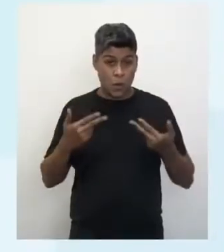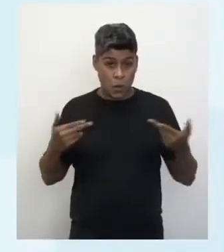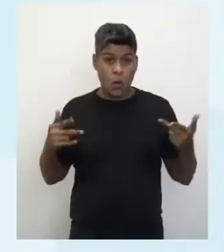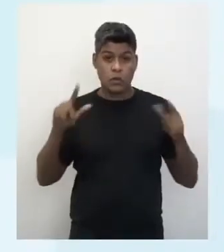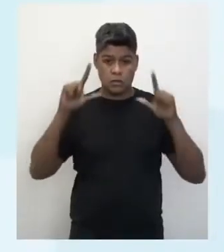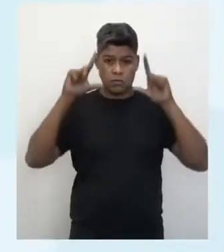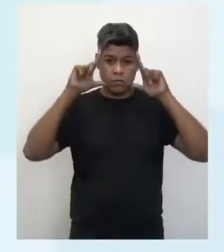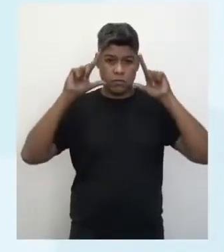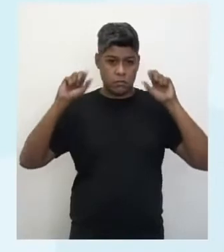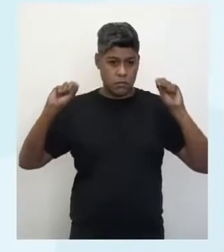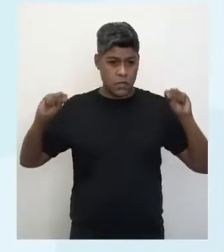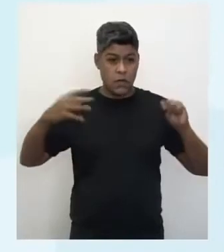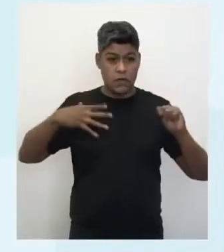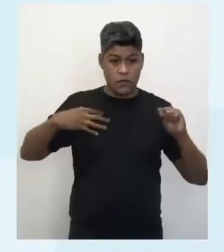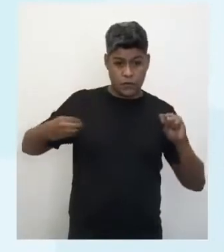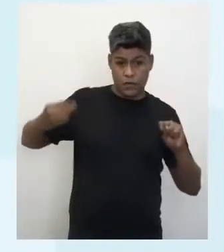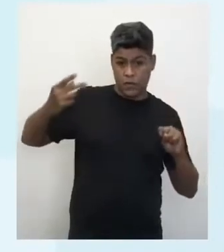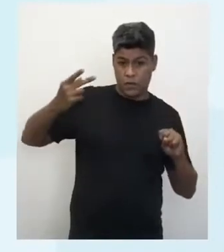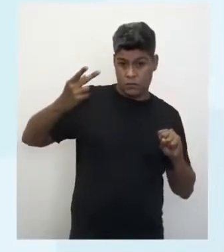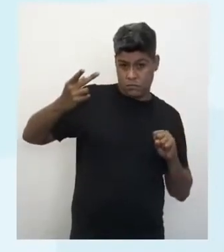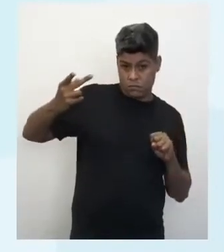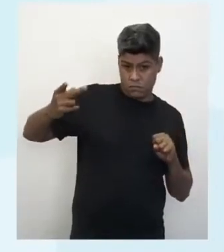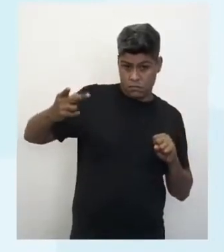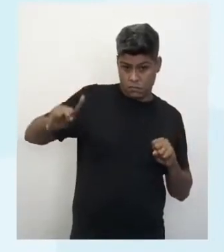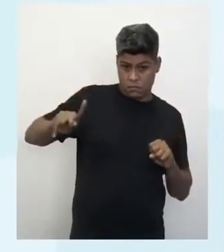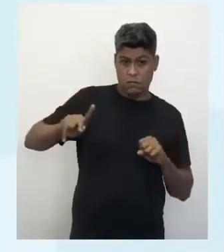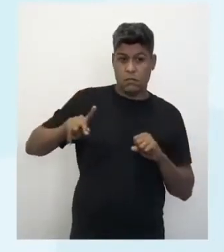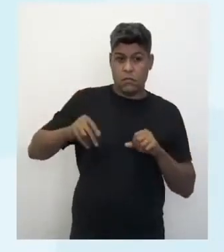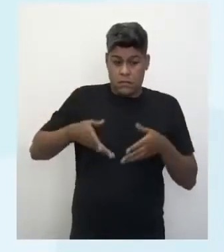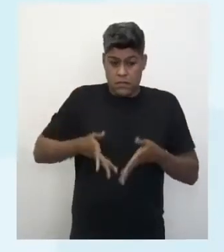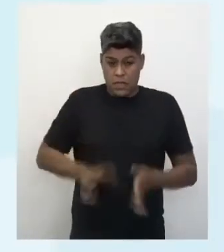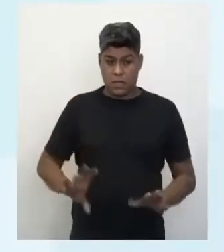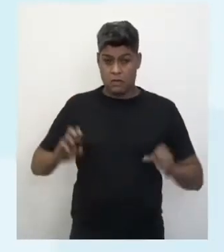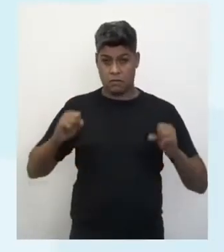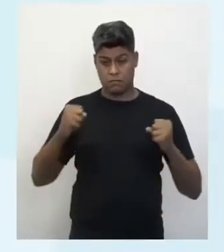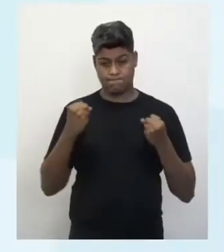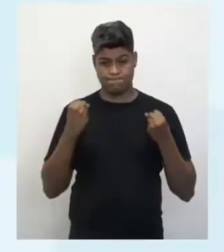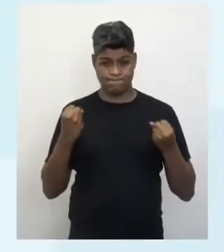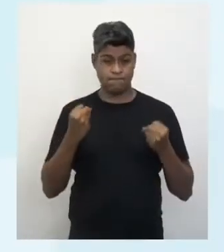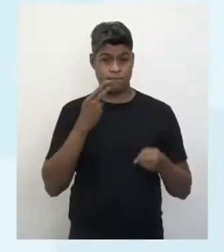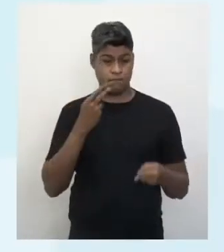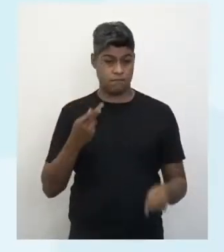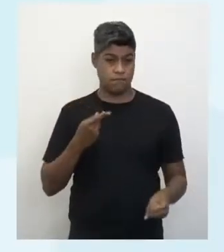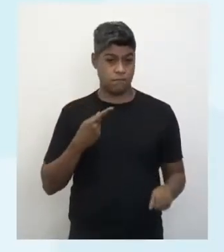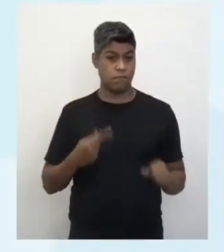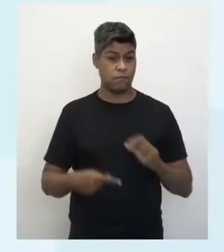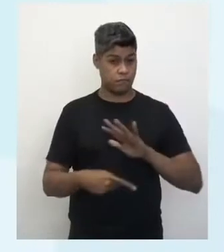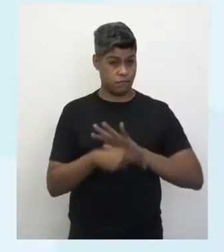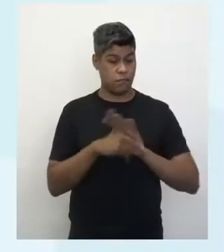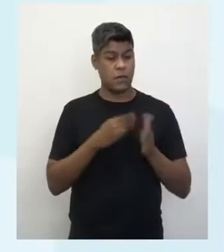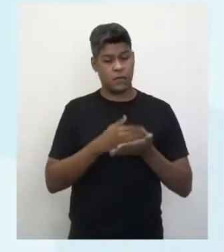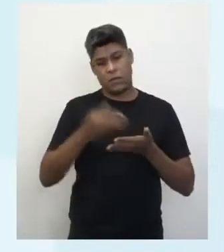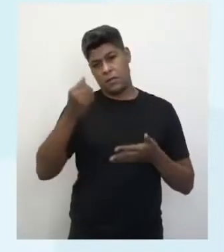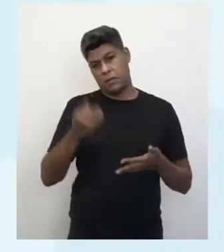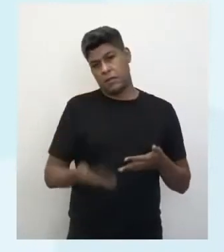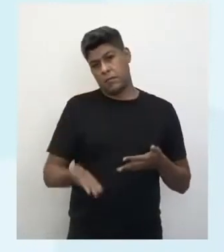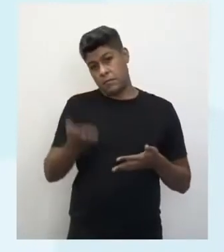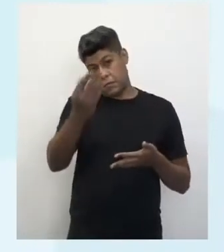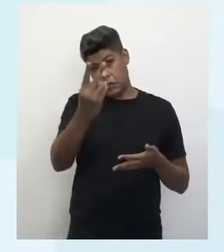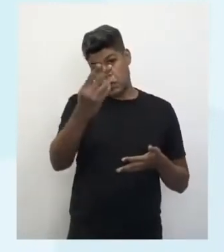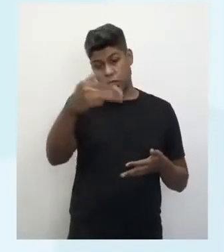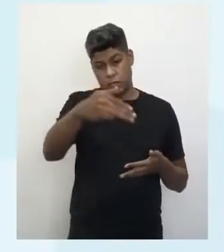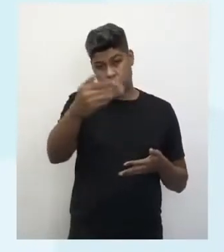Lamarck, tá? Que o filho de um fisiculturista nasceria musculoso? Fala aí pra mim, que é a partir daí que eu vou começar a falar para vocês.